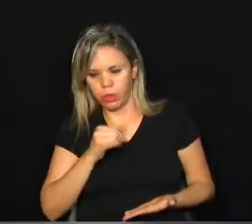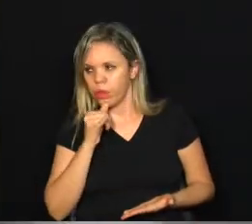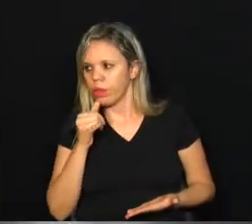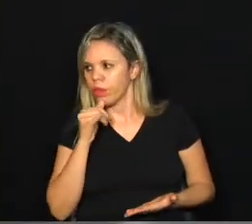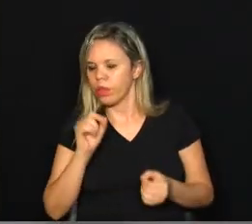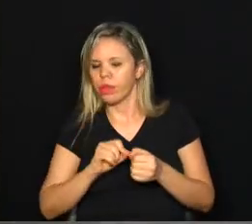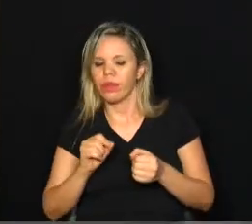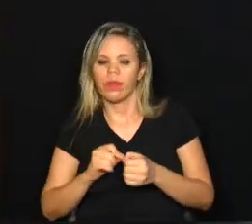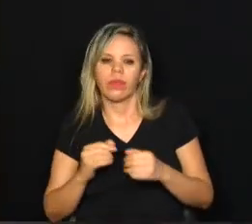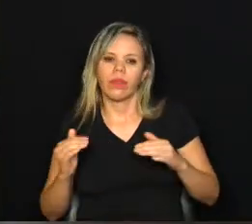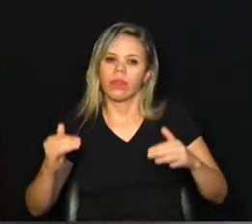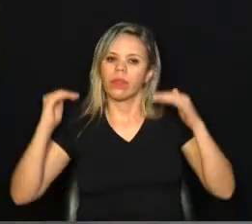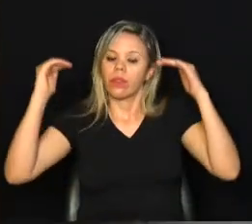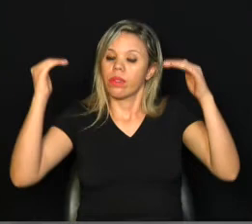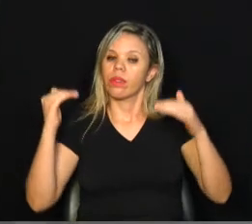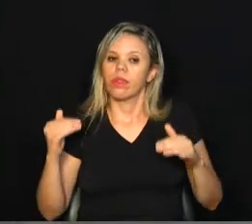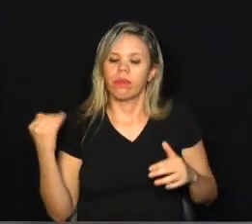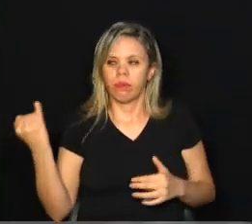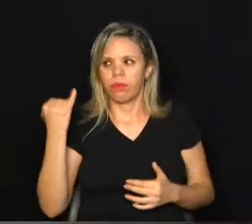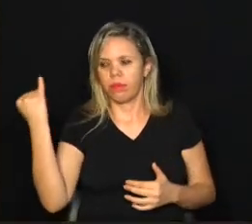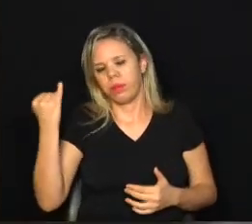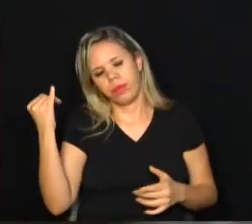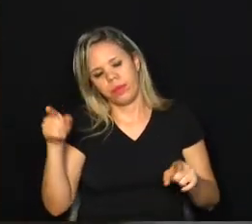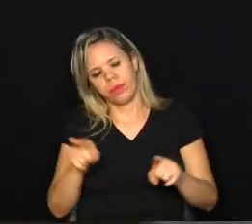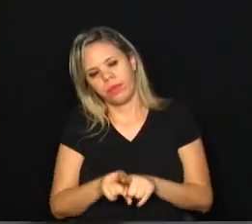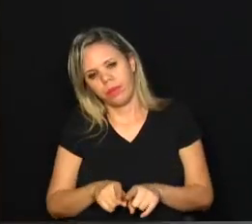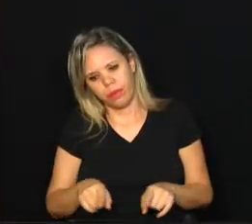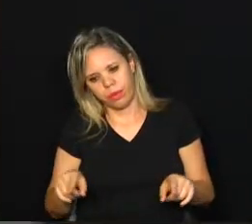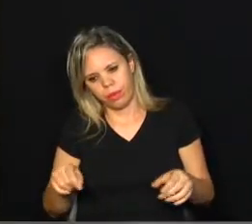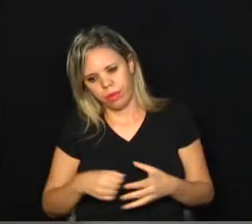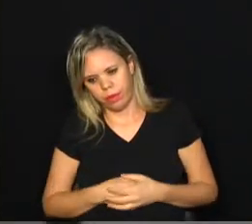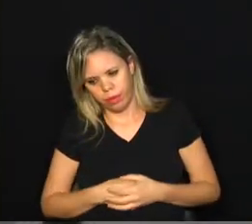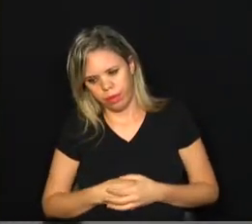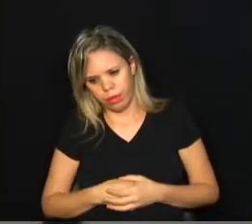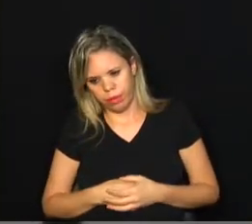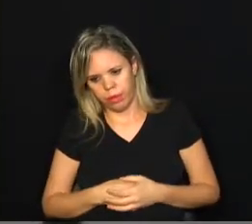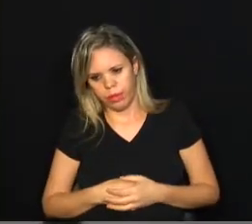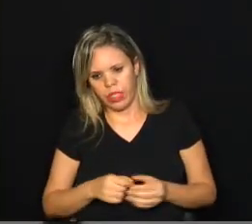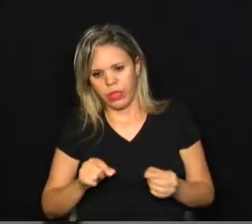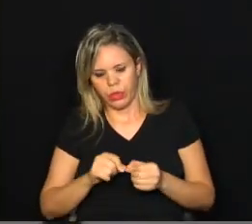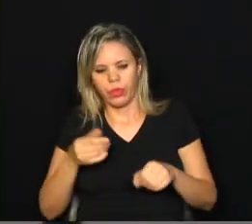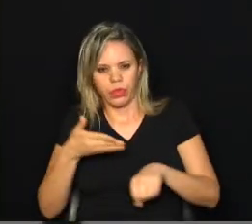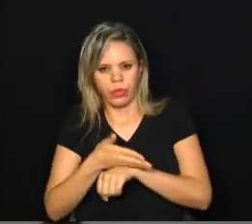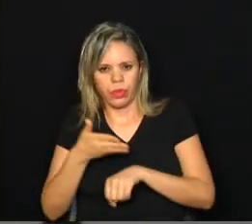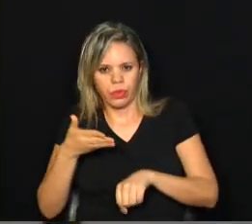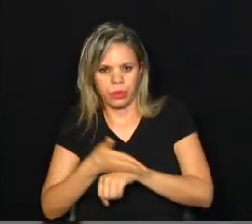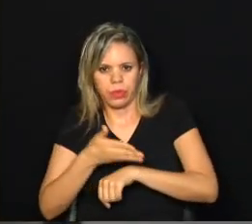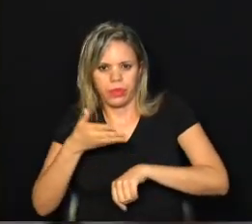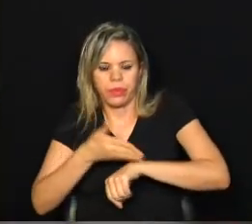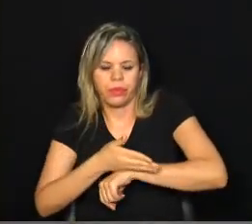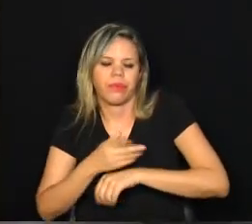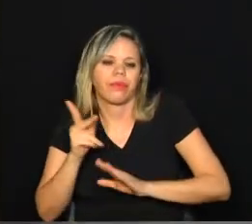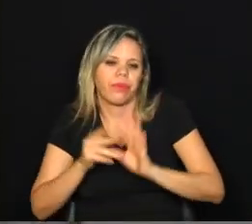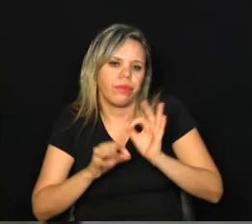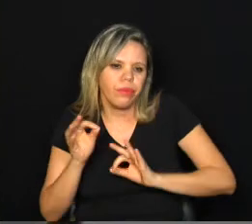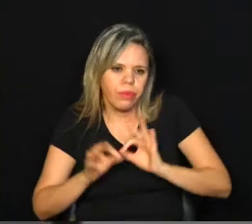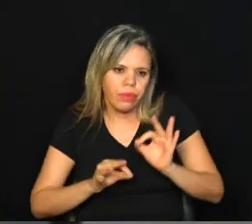esse piloto, que será algo muito importante, mas que também é algo que faz parte de